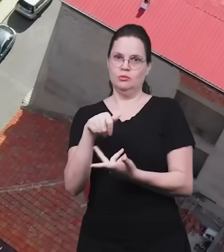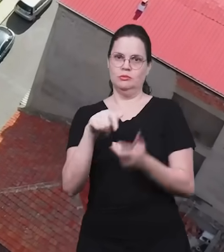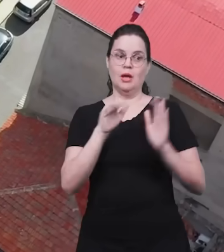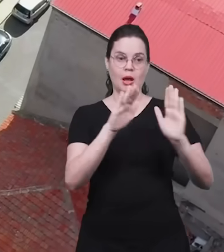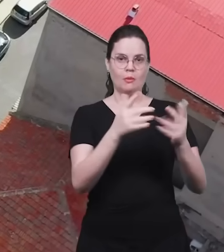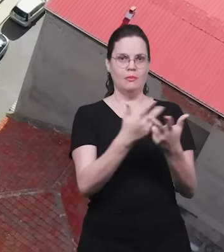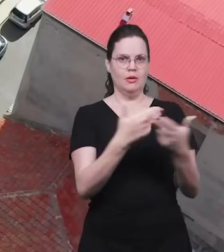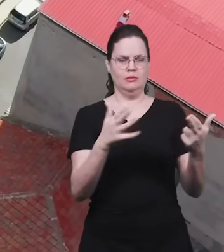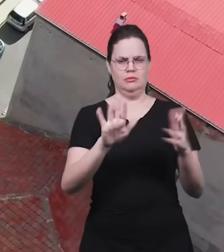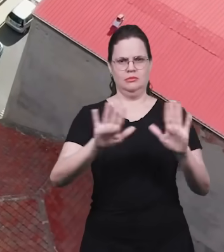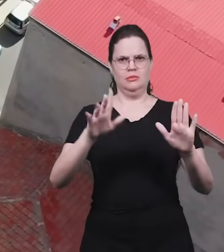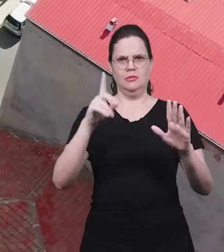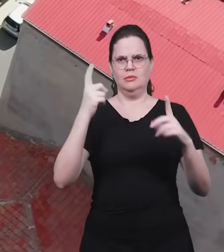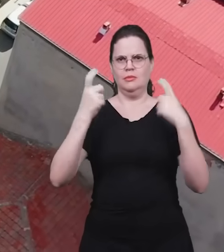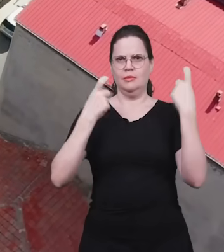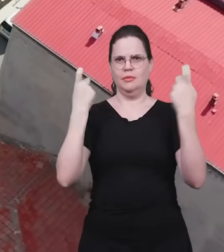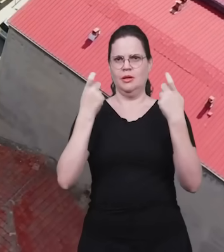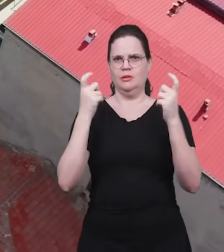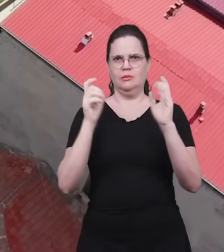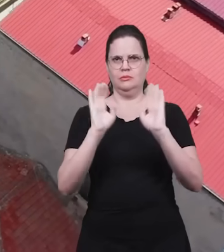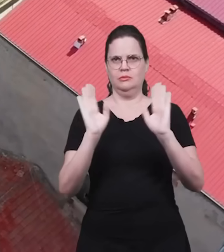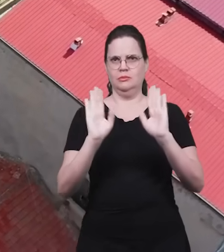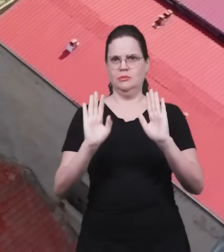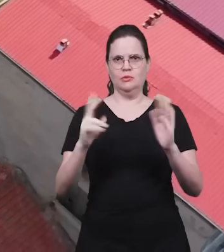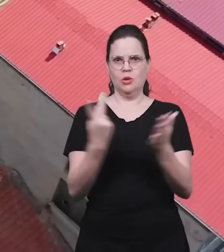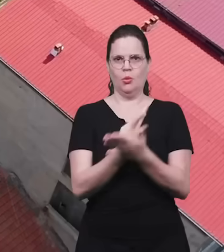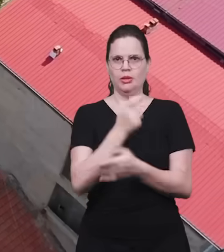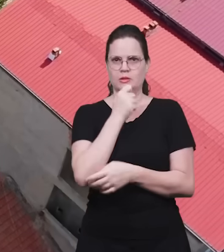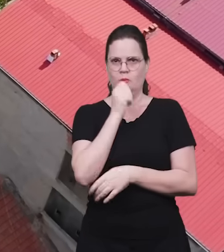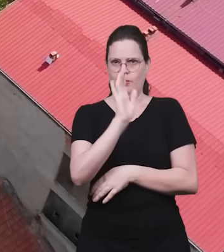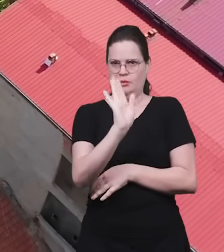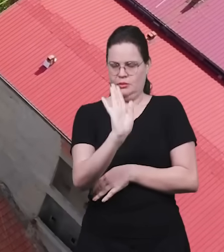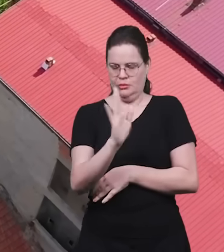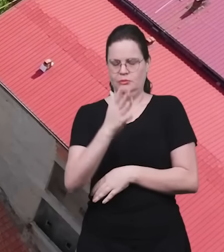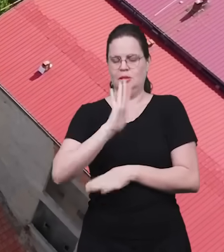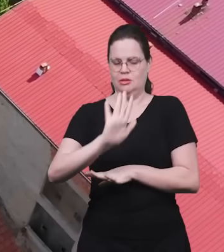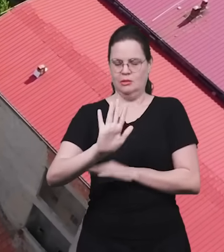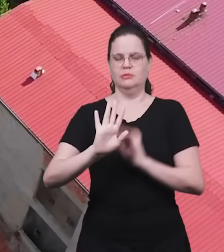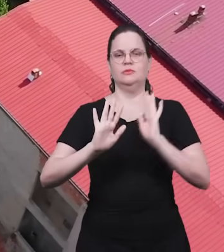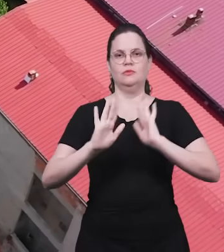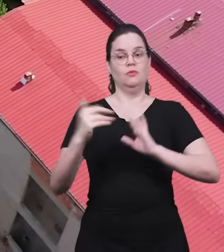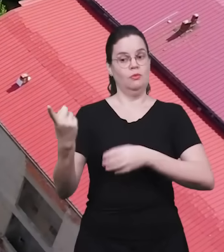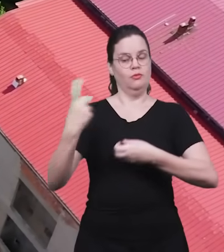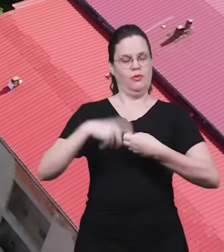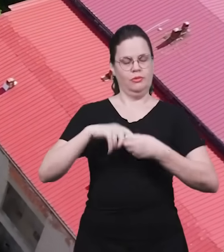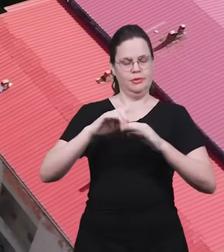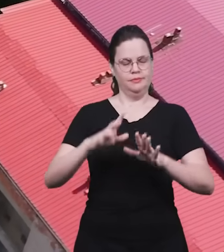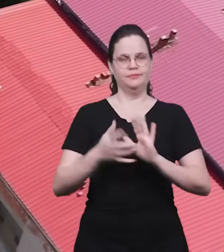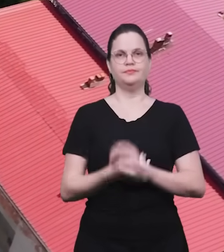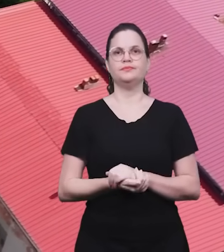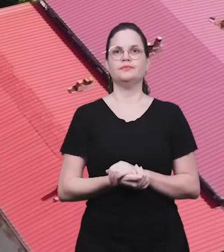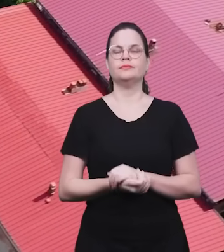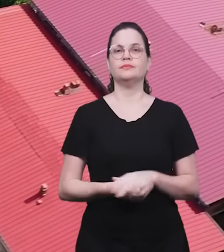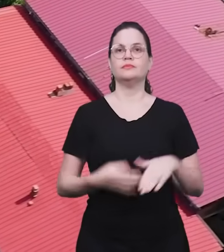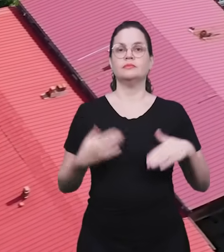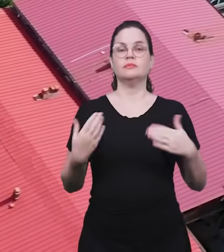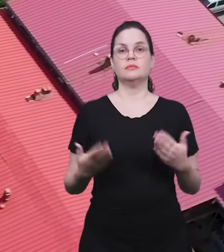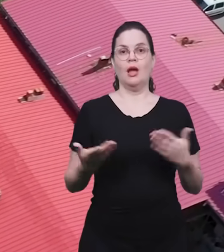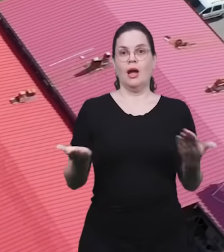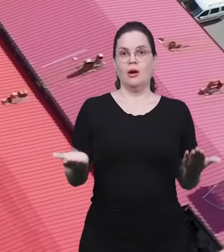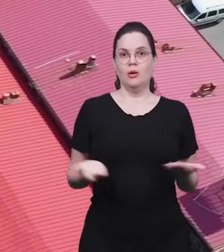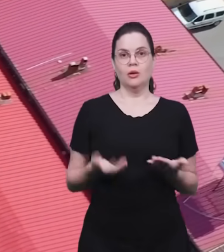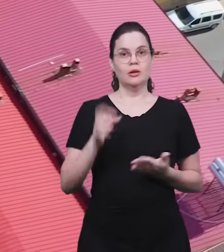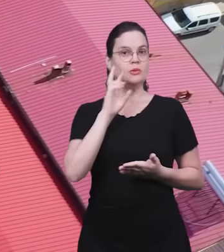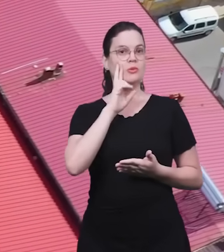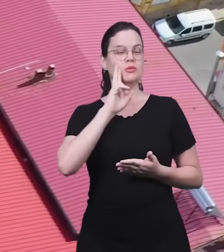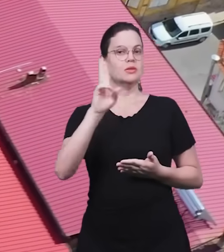não precisam se preocupar agora, porque isso não está acontecendo. Mas vamos voltar aqui. Então, a promessa